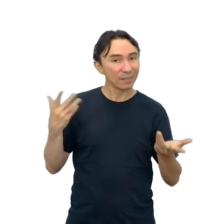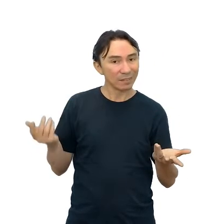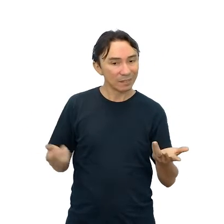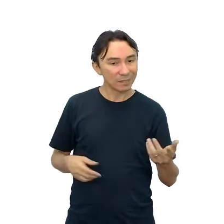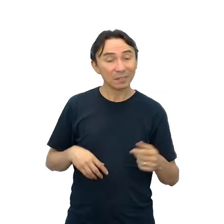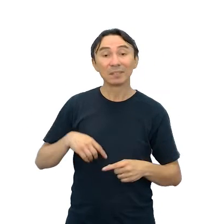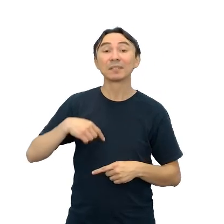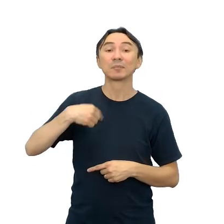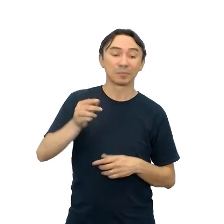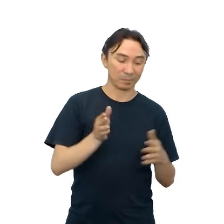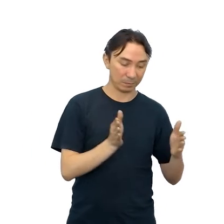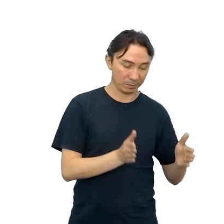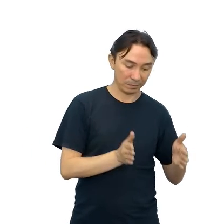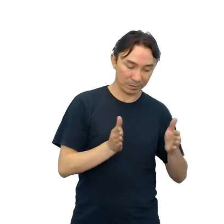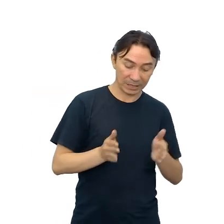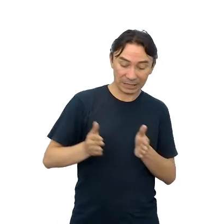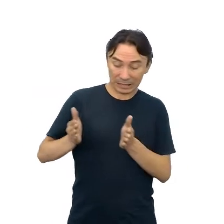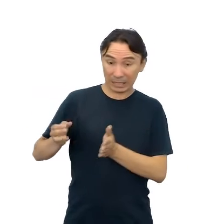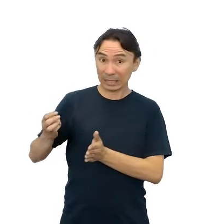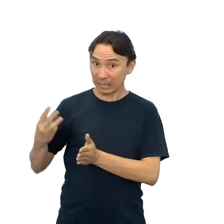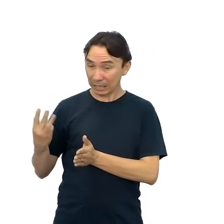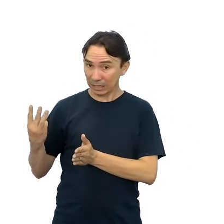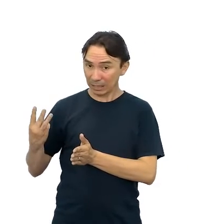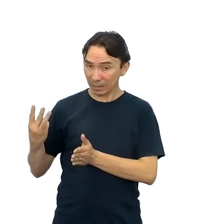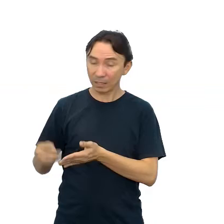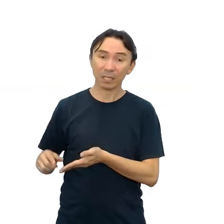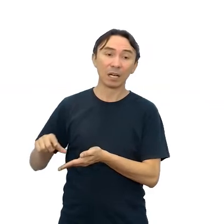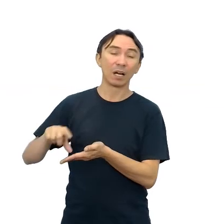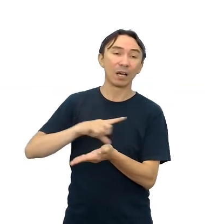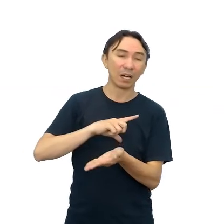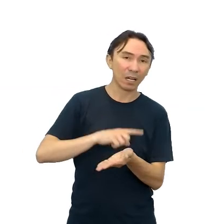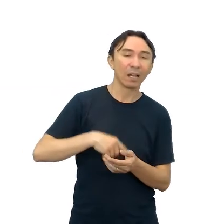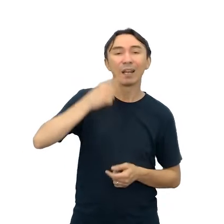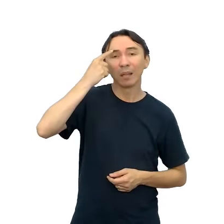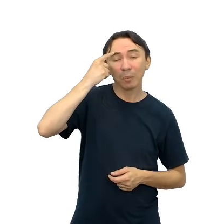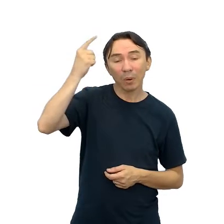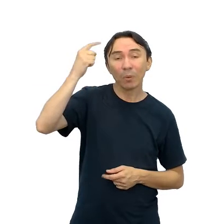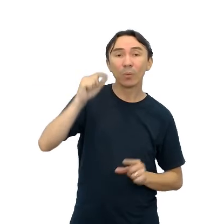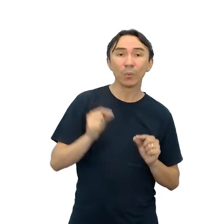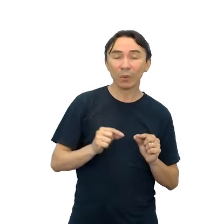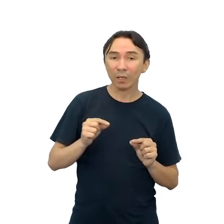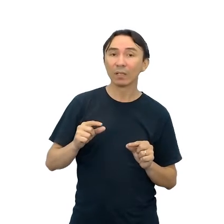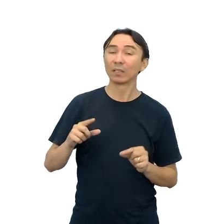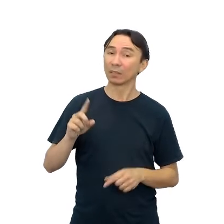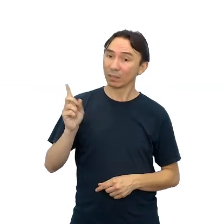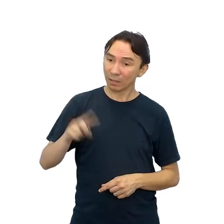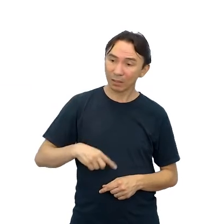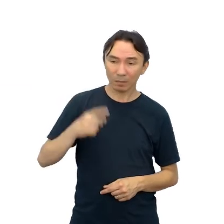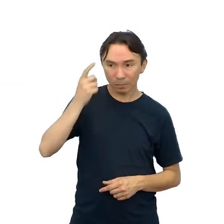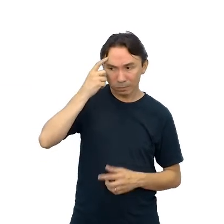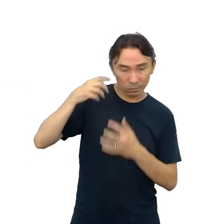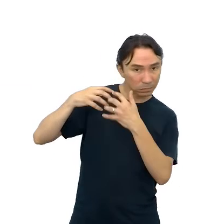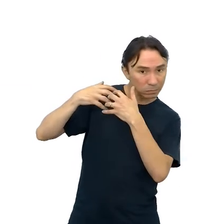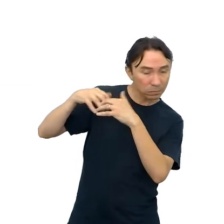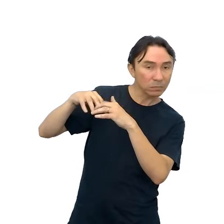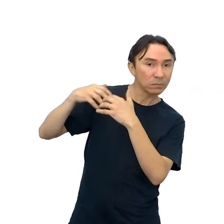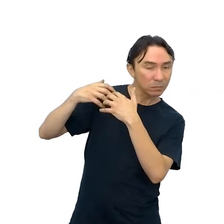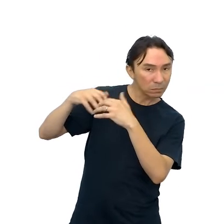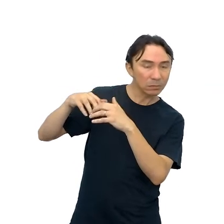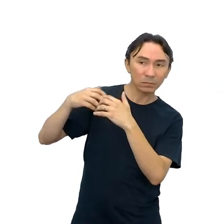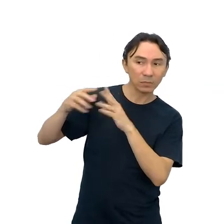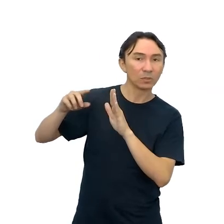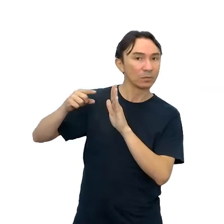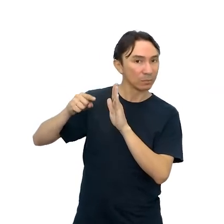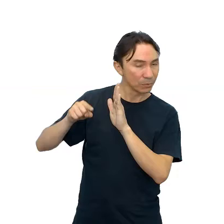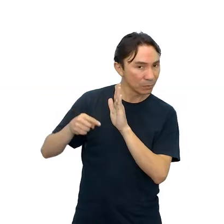terceira etapa, lembrar o seguinte: esses processos são processos mentais complexos, né?